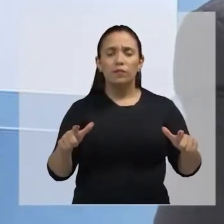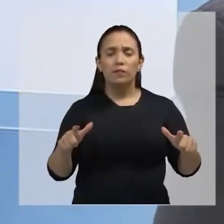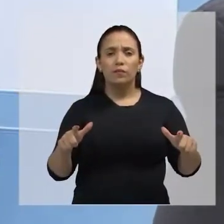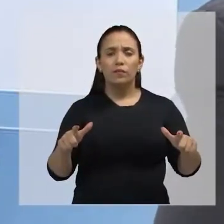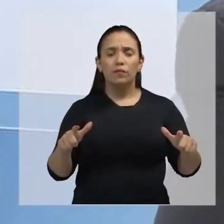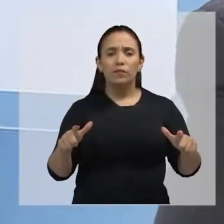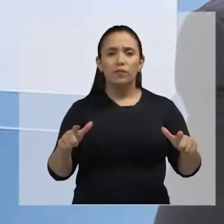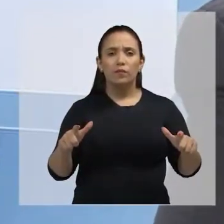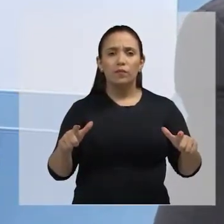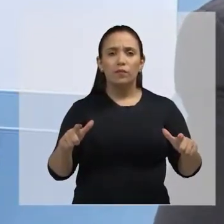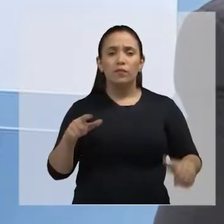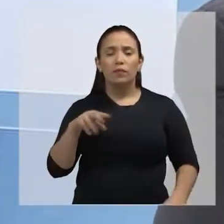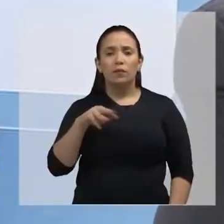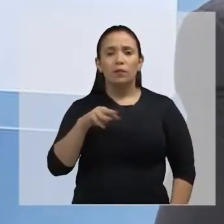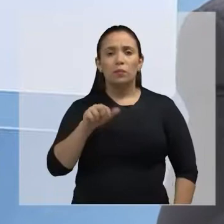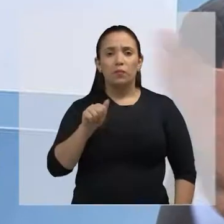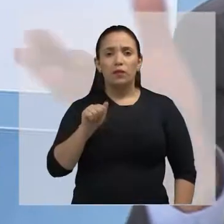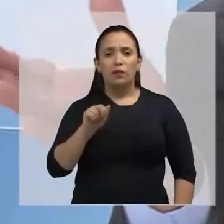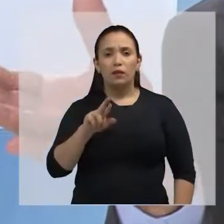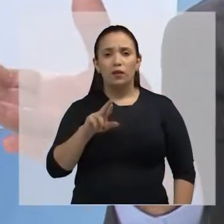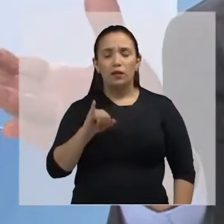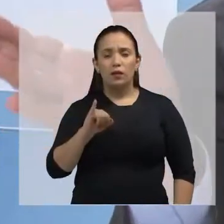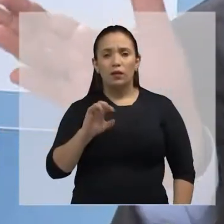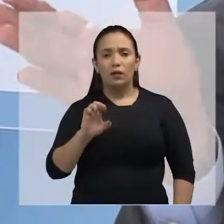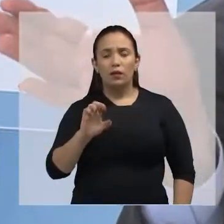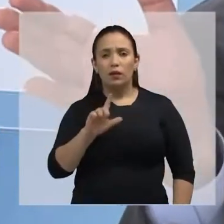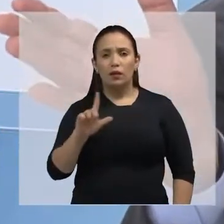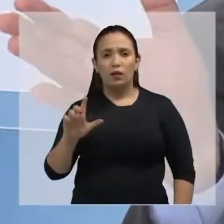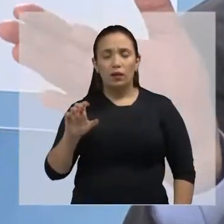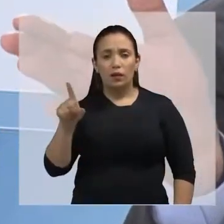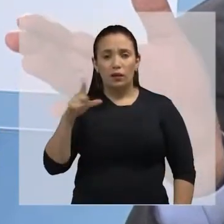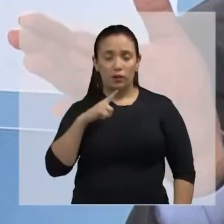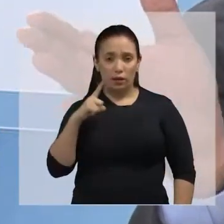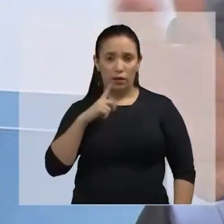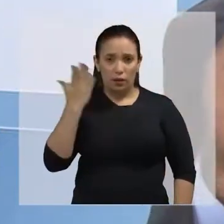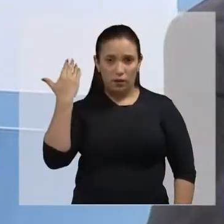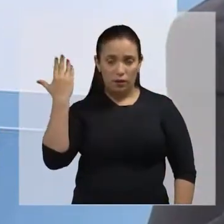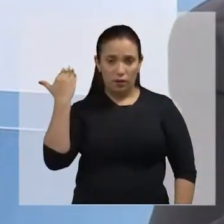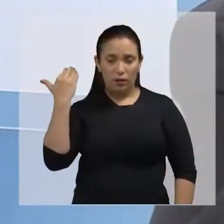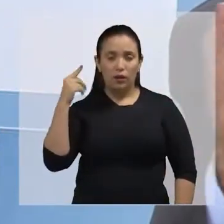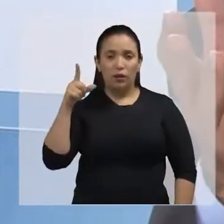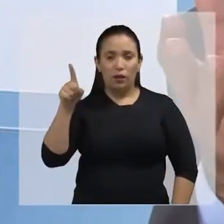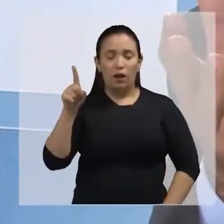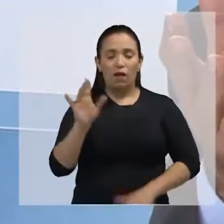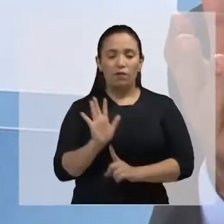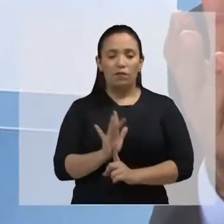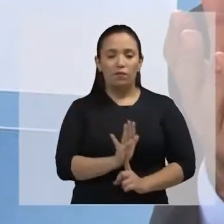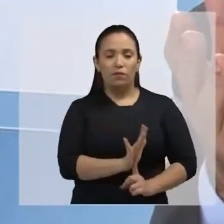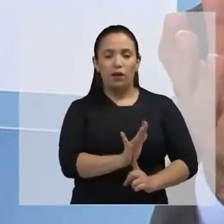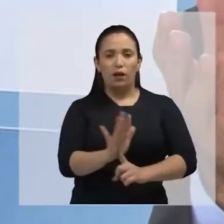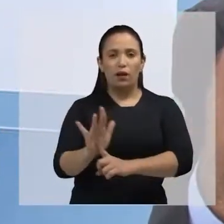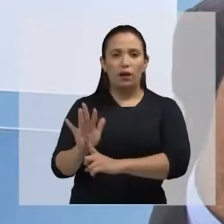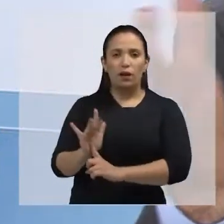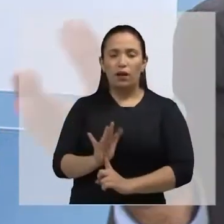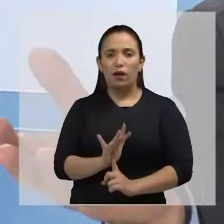Não, a Mariela. Exatamente. Teve um evento agora essa semana, que acenderam vela em todo